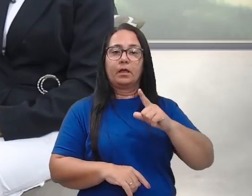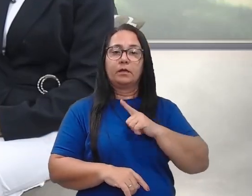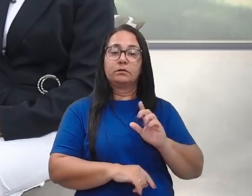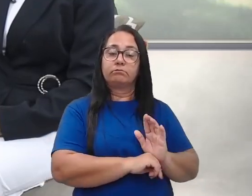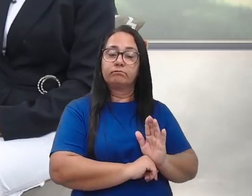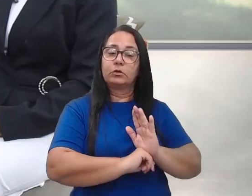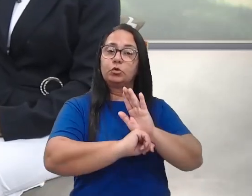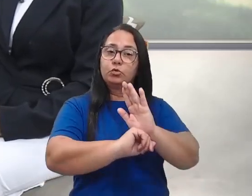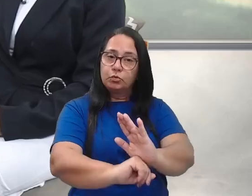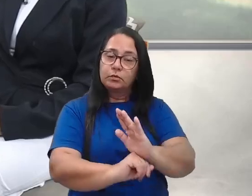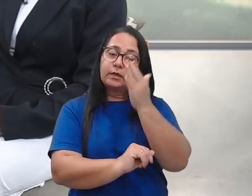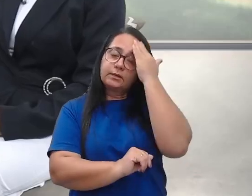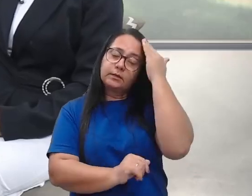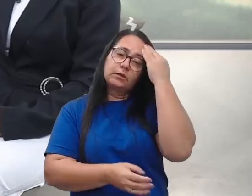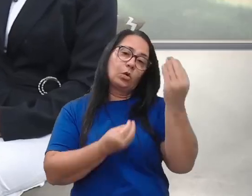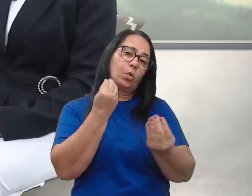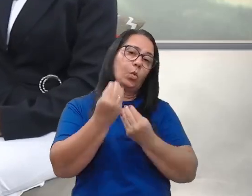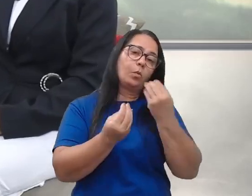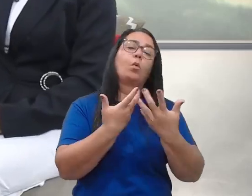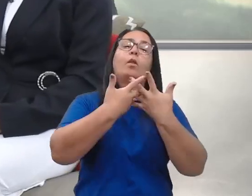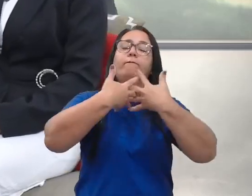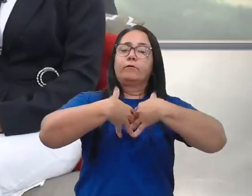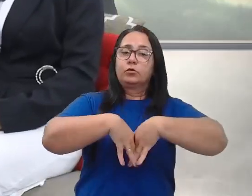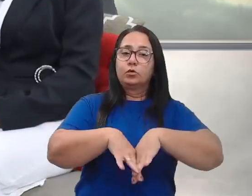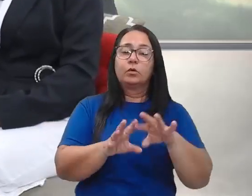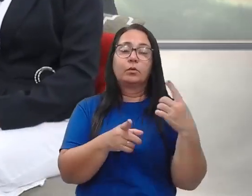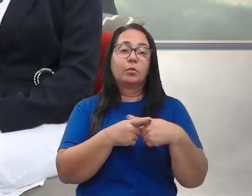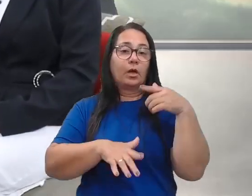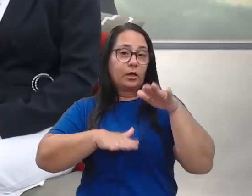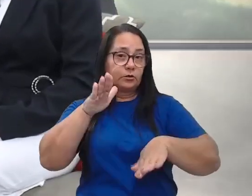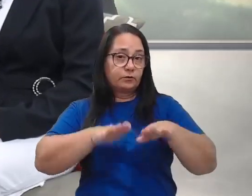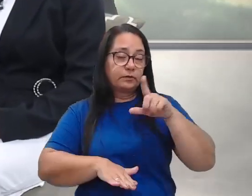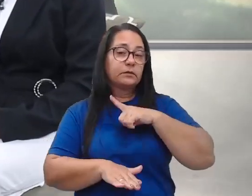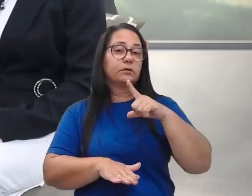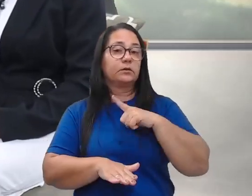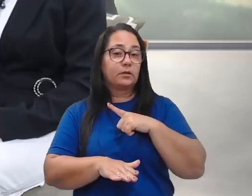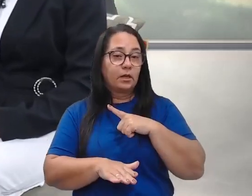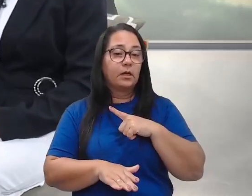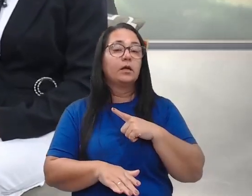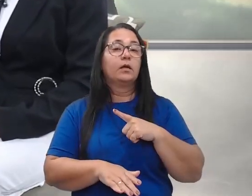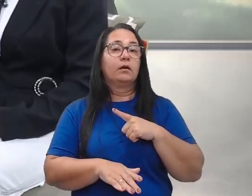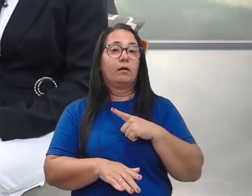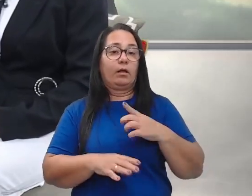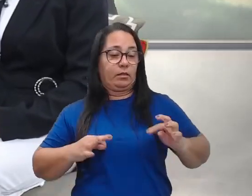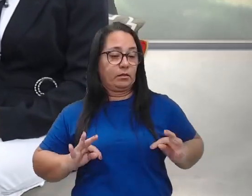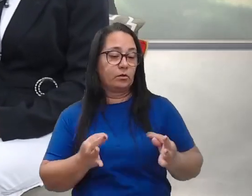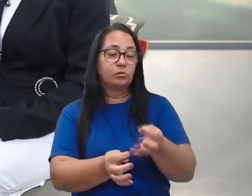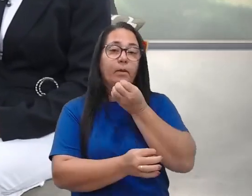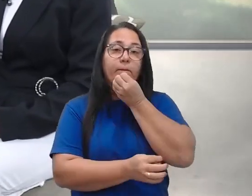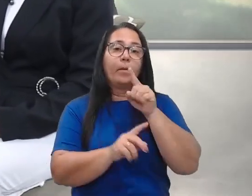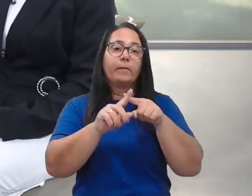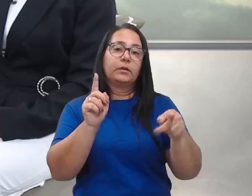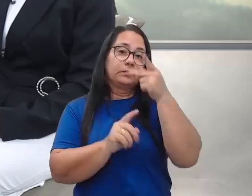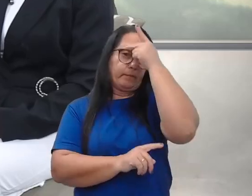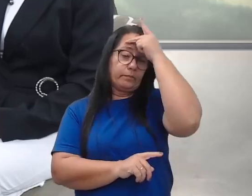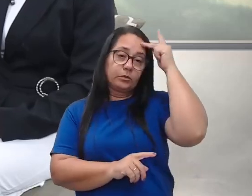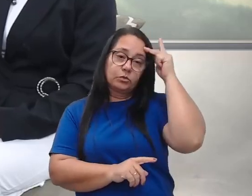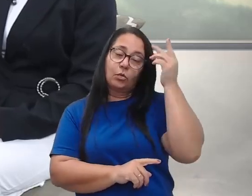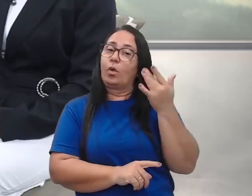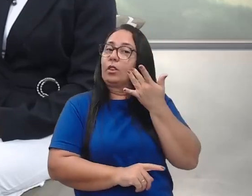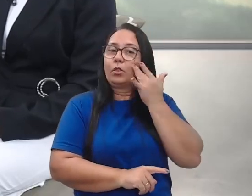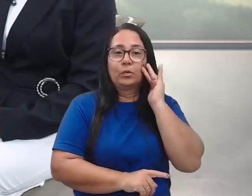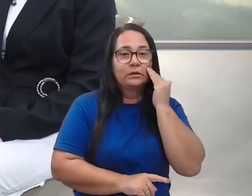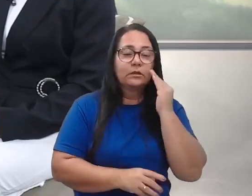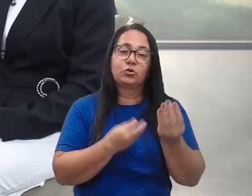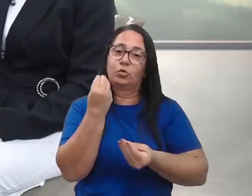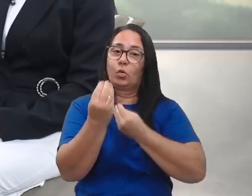ele funciona, porque às vezes a gente tem um aparato tecnológico muito bom e a pessoa aqui não entende como trabalhar aquilo